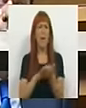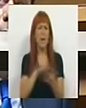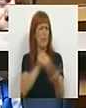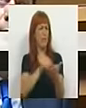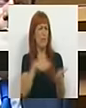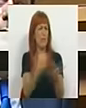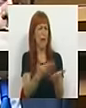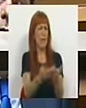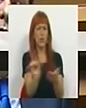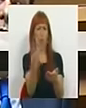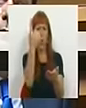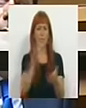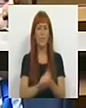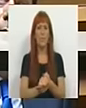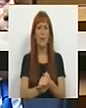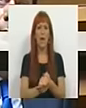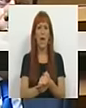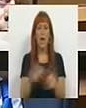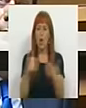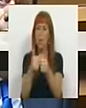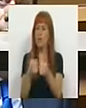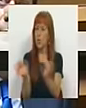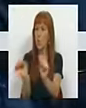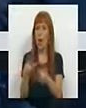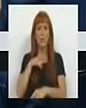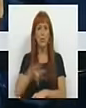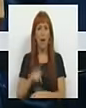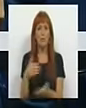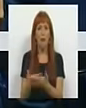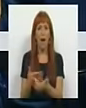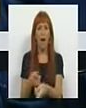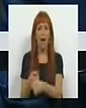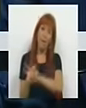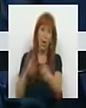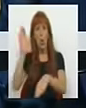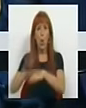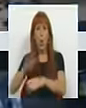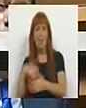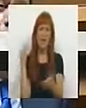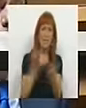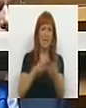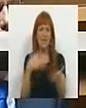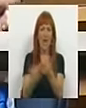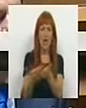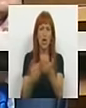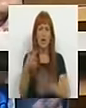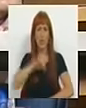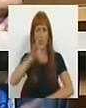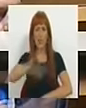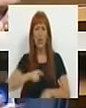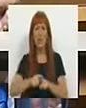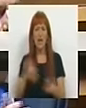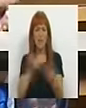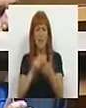no empobrecimento. A falta de competitividade do país é que empobreceu a economia portuguesa